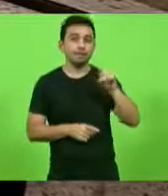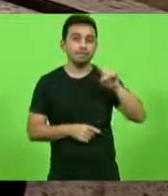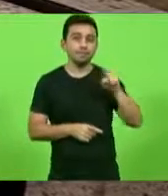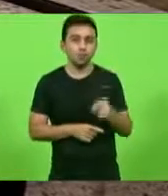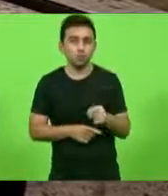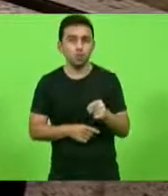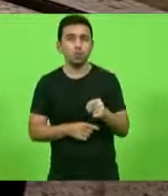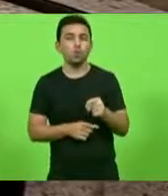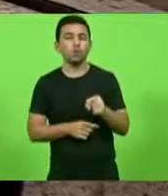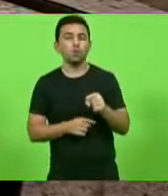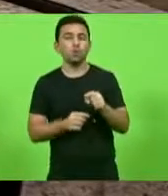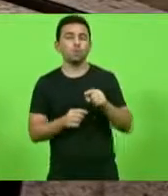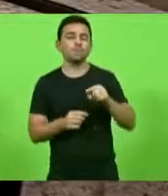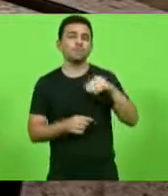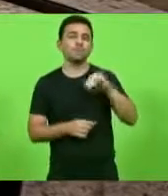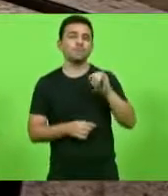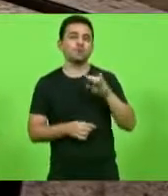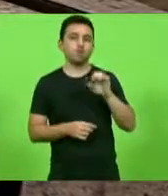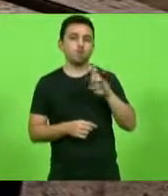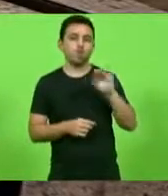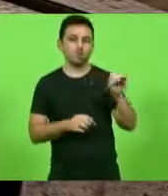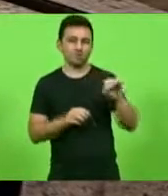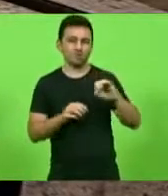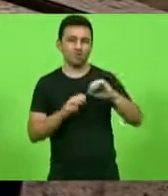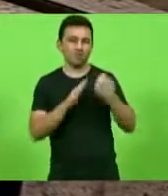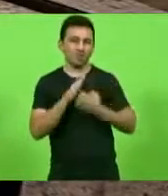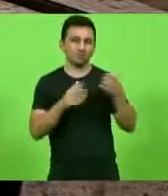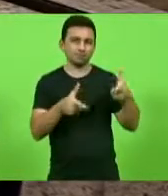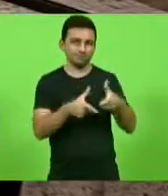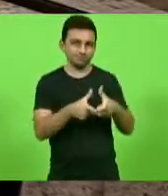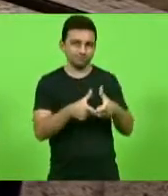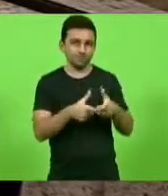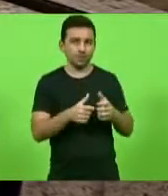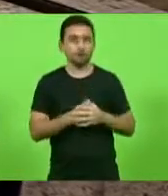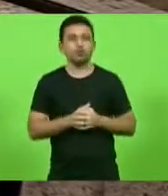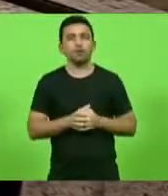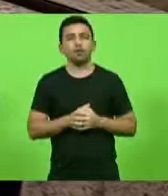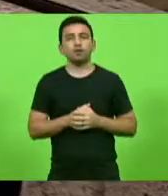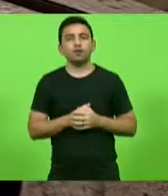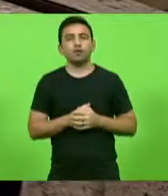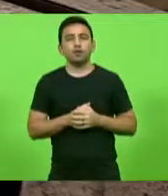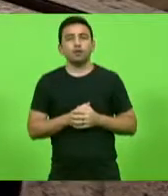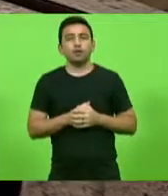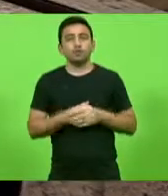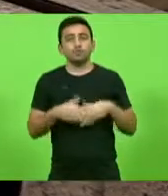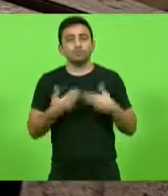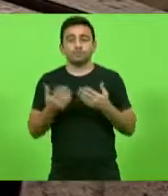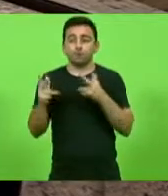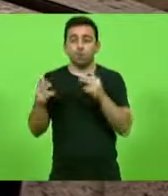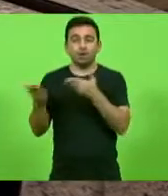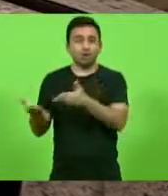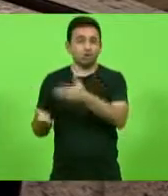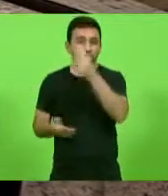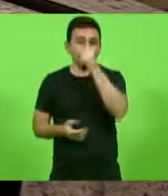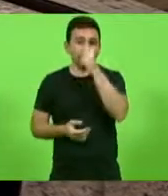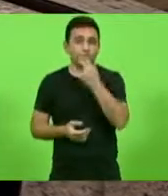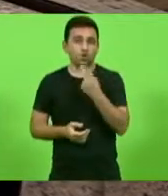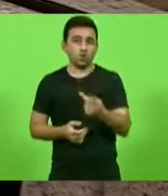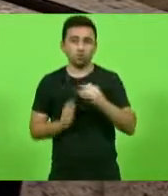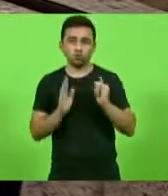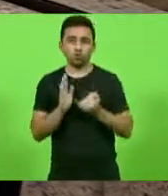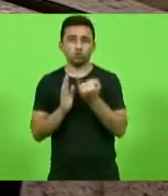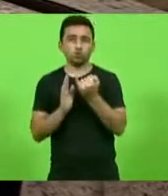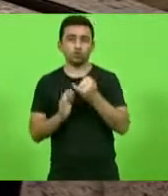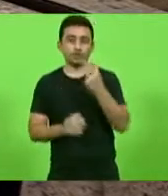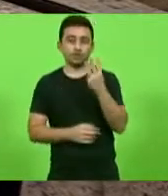empreendedores. Mas, como falou o deputado João Amin, a cobertura dos juros, se for na média de 30%,